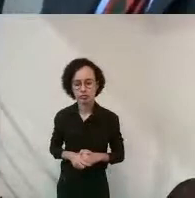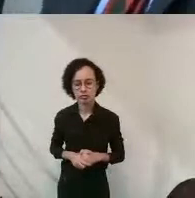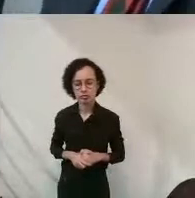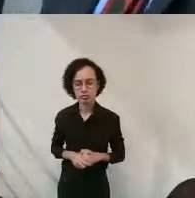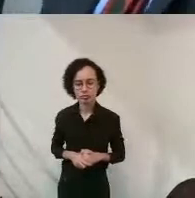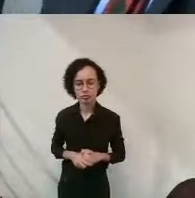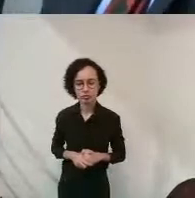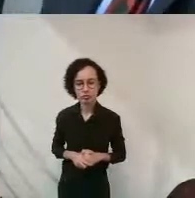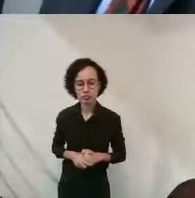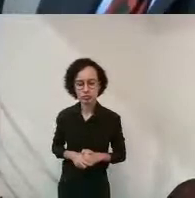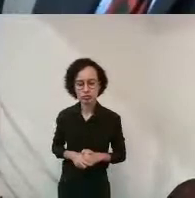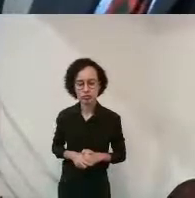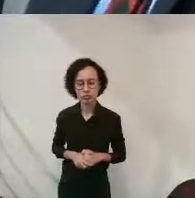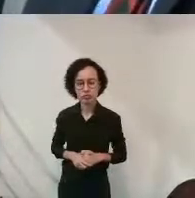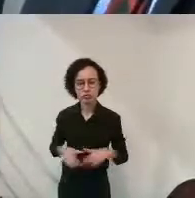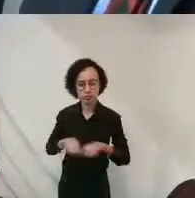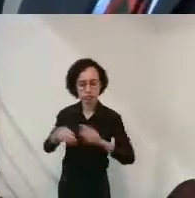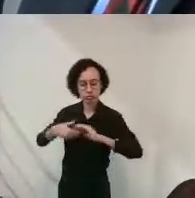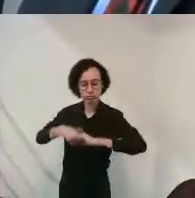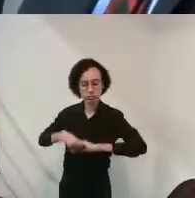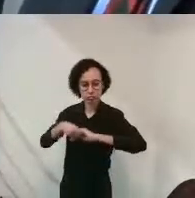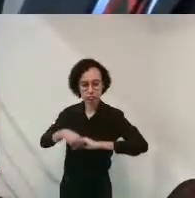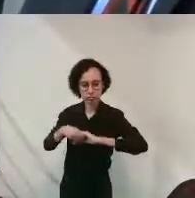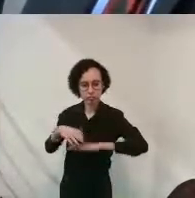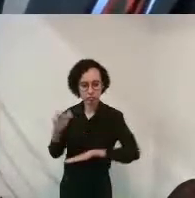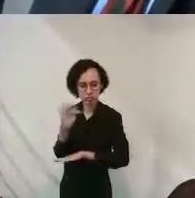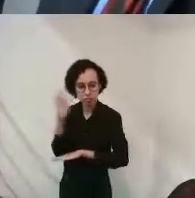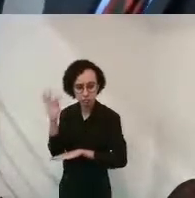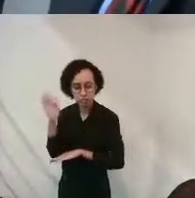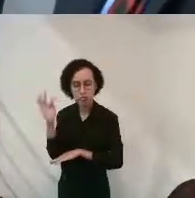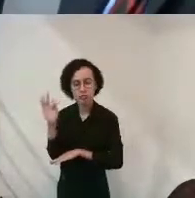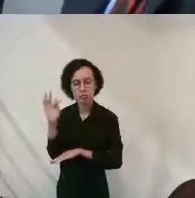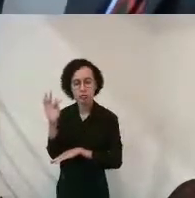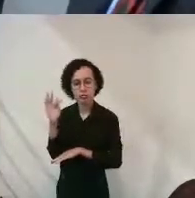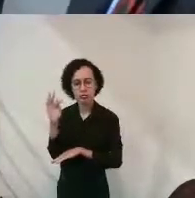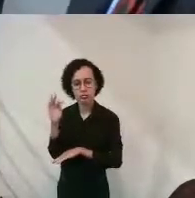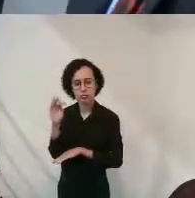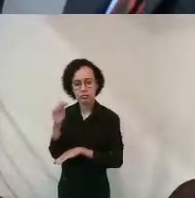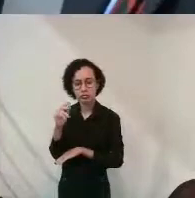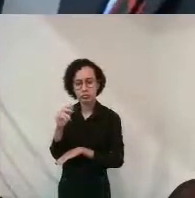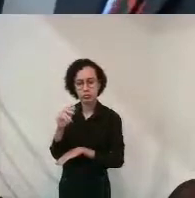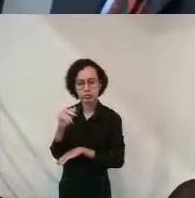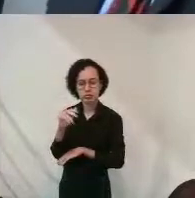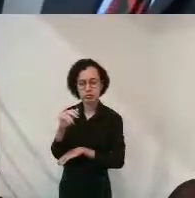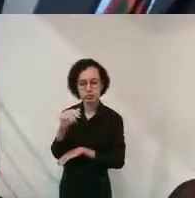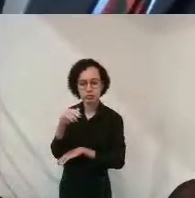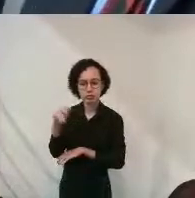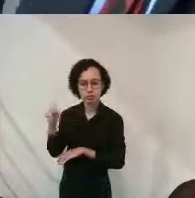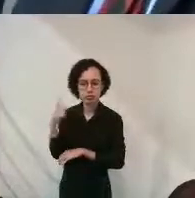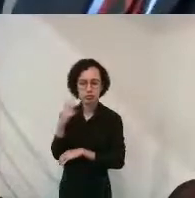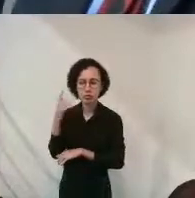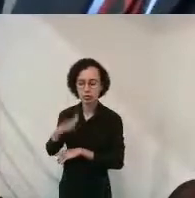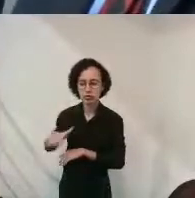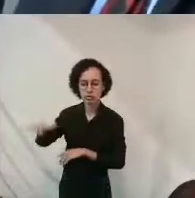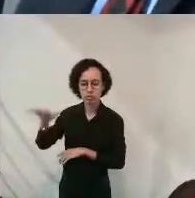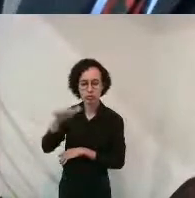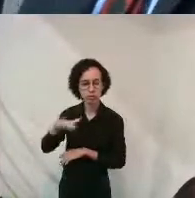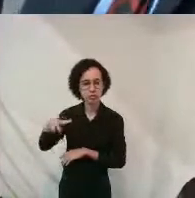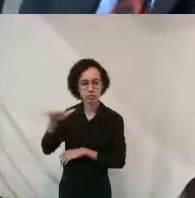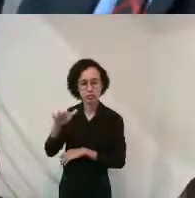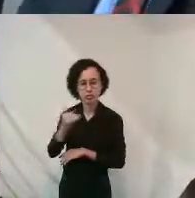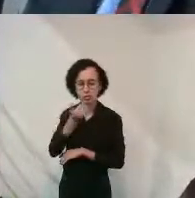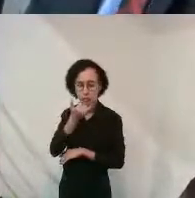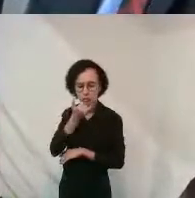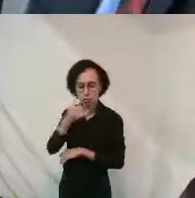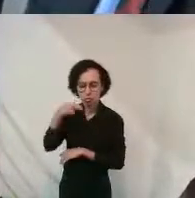Também quero cumprimentar formalmente agora o PGJ, doutor Paulo Oliveira, daqui do Rio Grande do Norte,